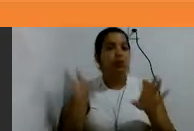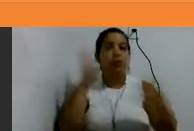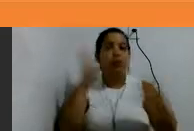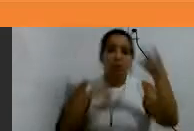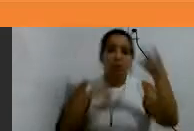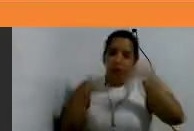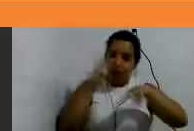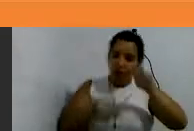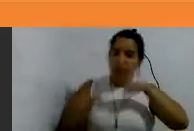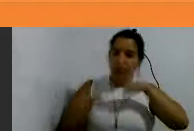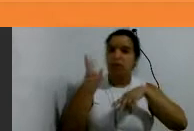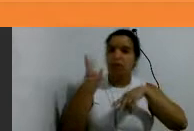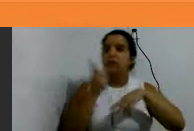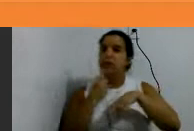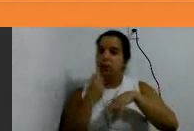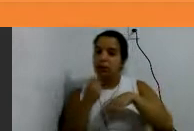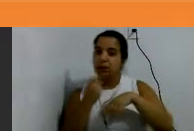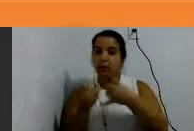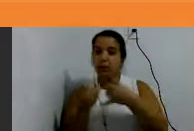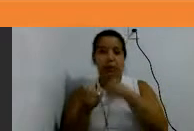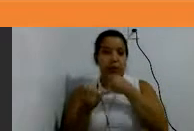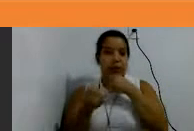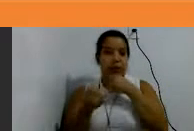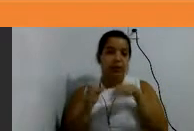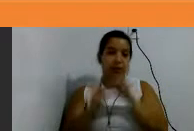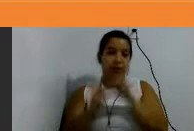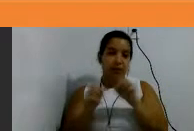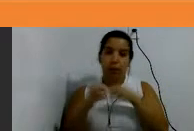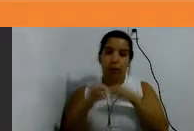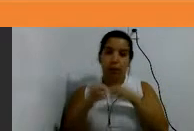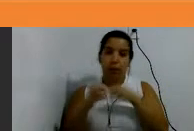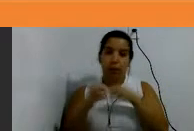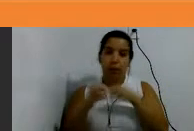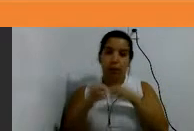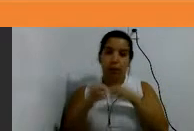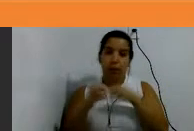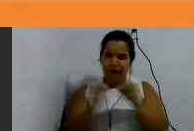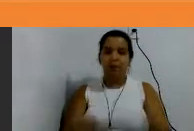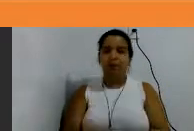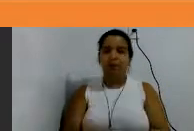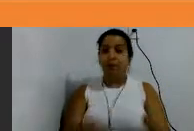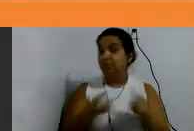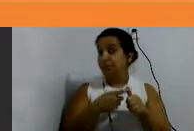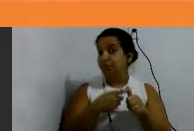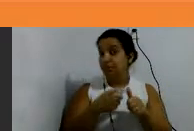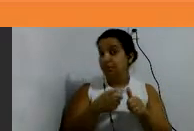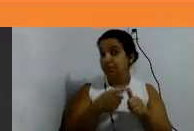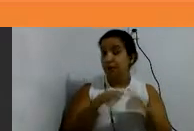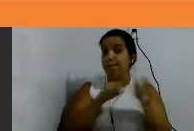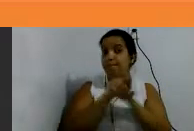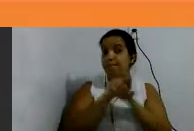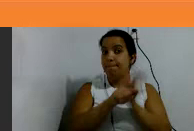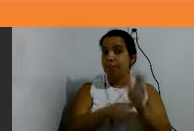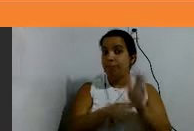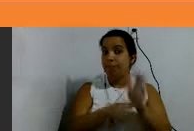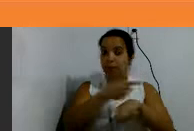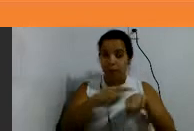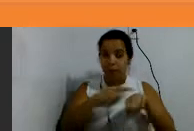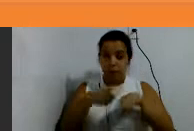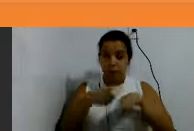clínicas. Então, de que forma que a gente faz esse diagnóstico? Primeiro, a gente vai pesquisar o parasito no material